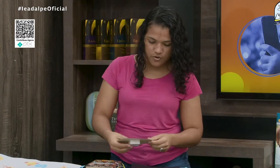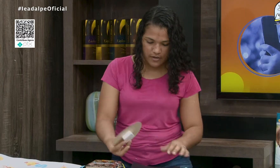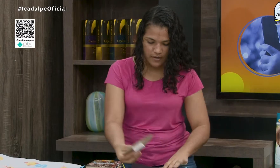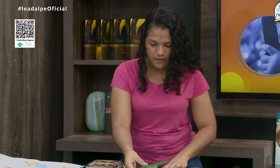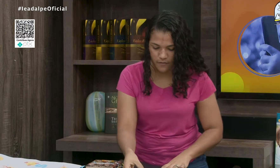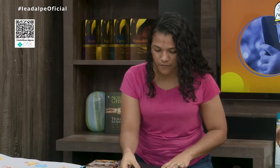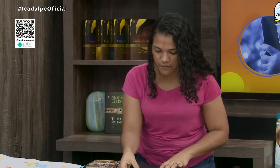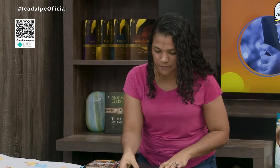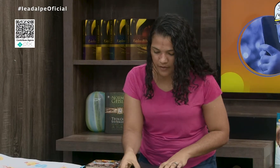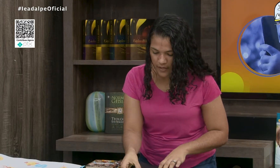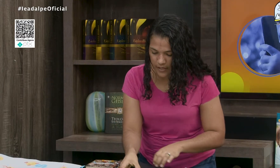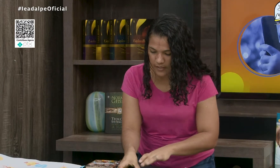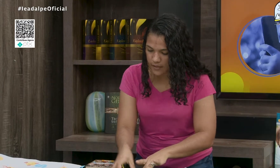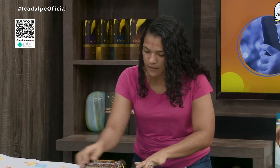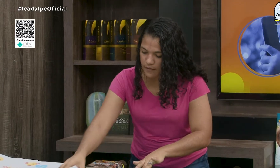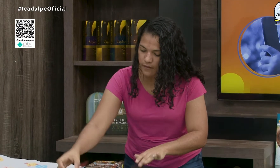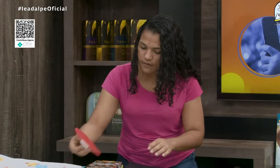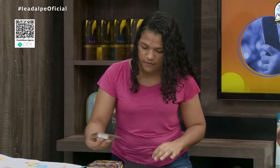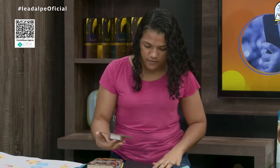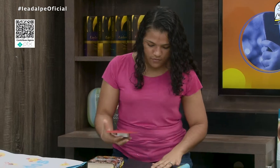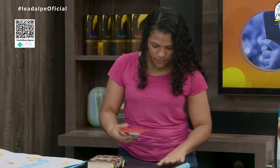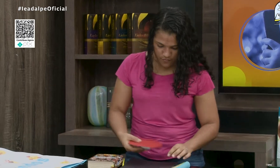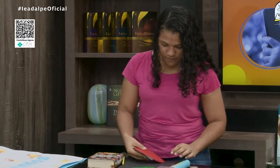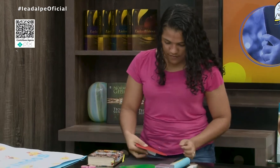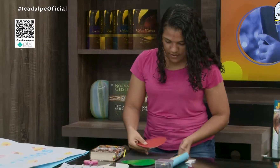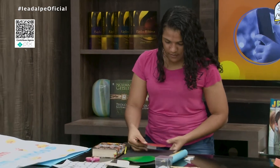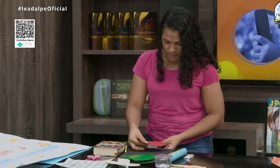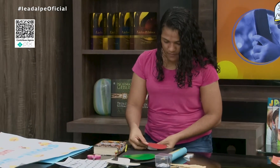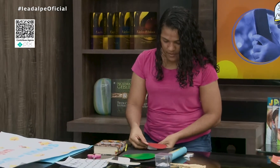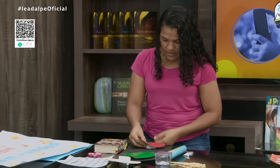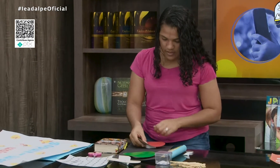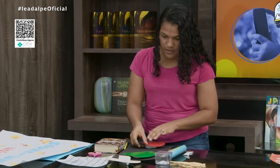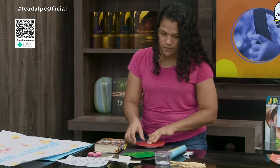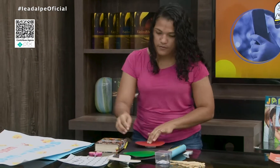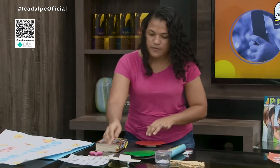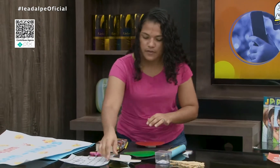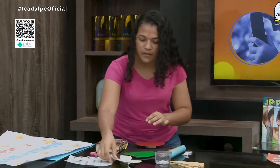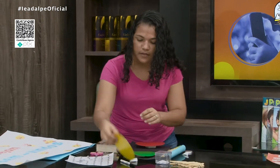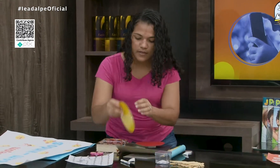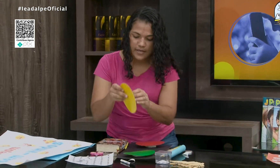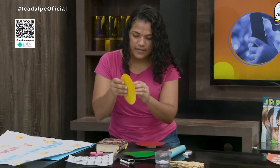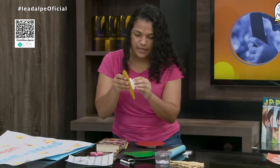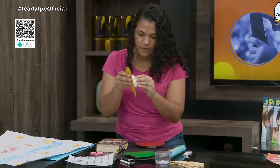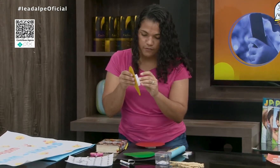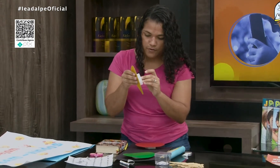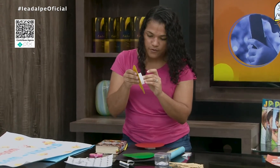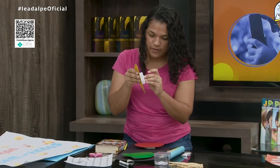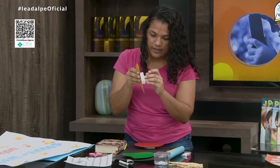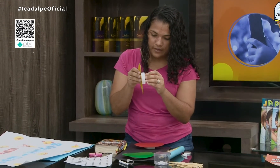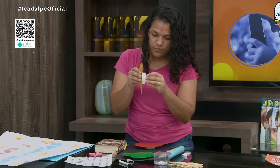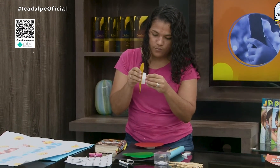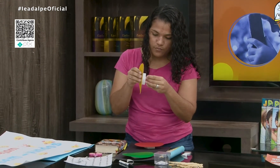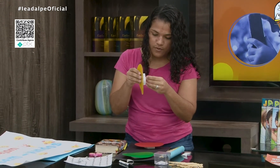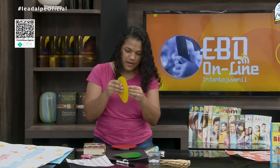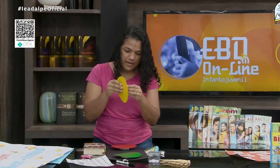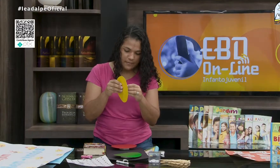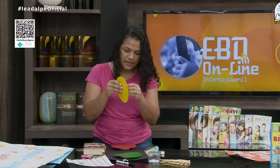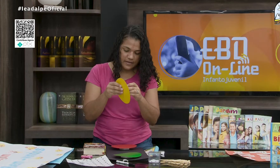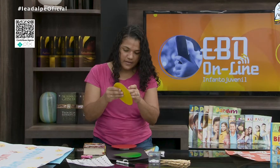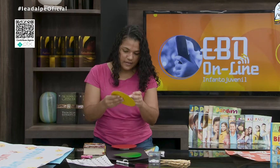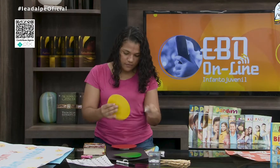Deixa eu colar o verde, o vermelho e aqui eu vou colar